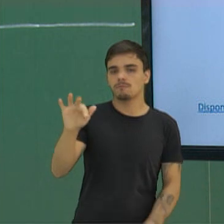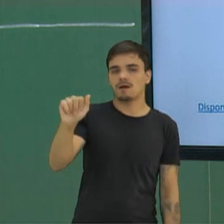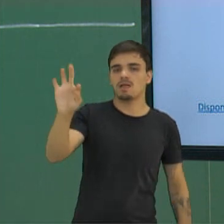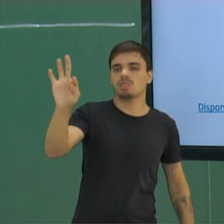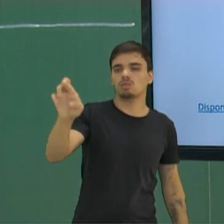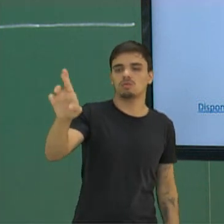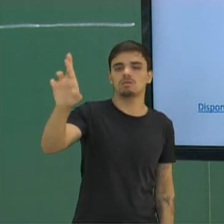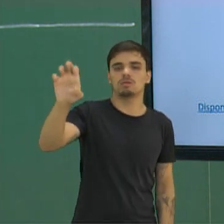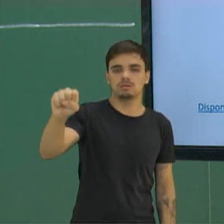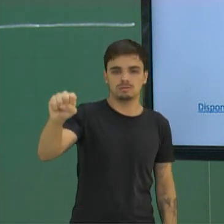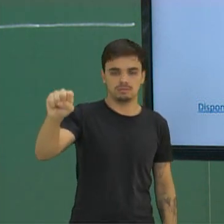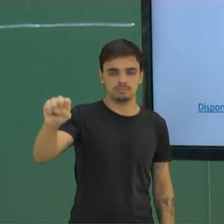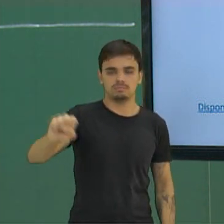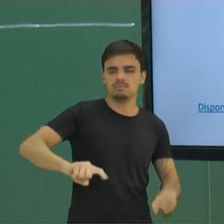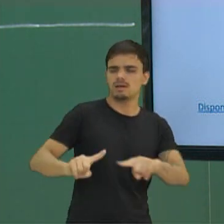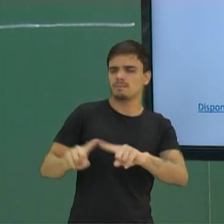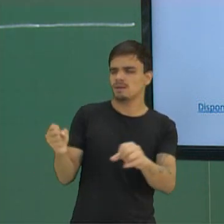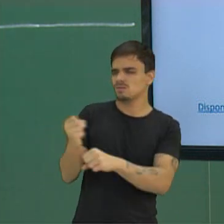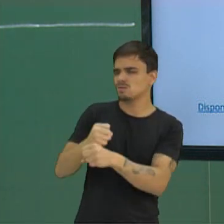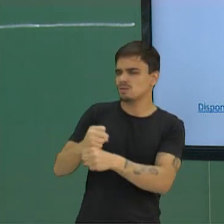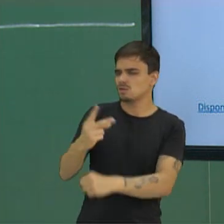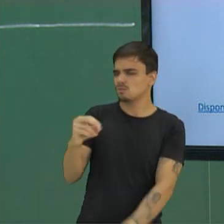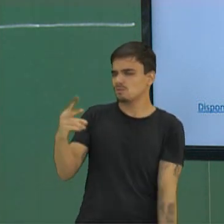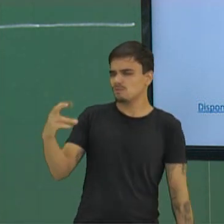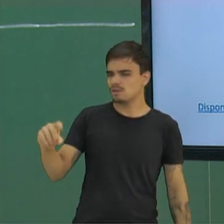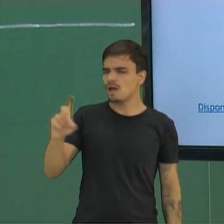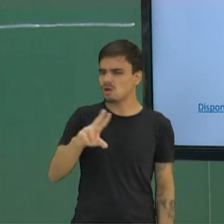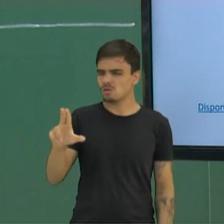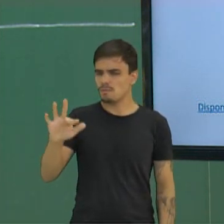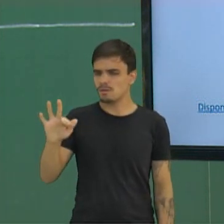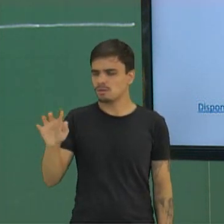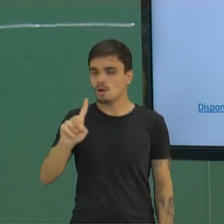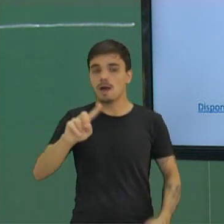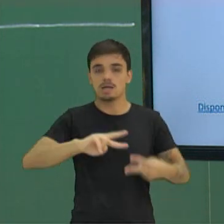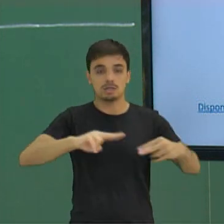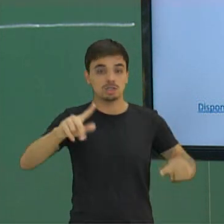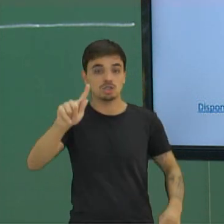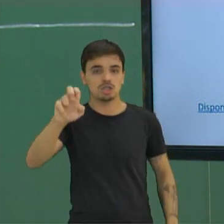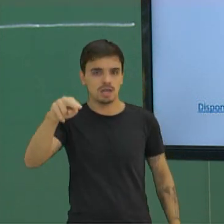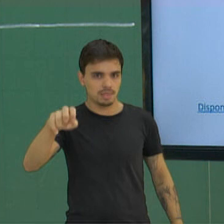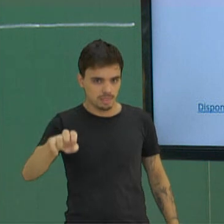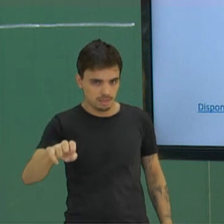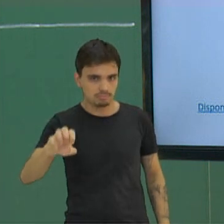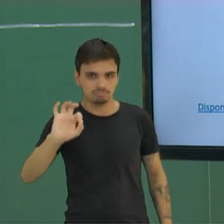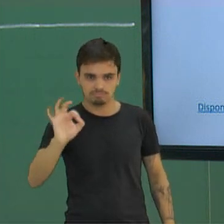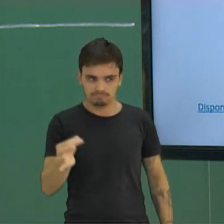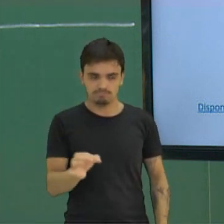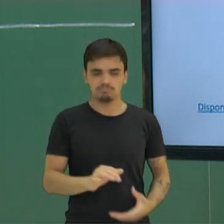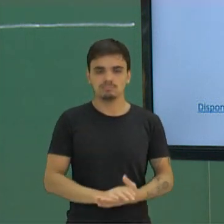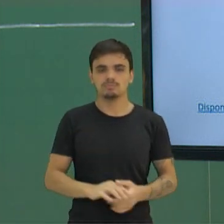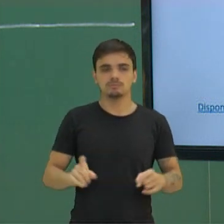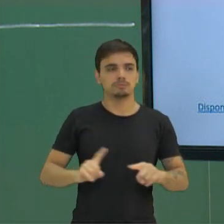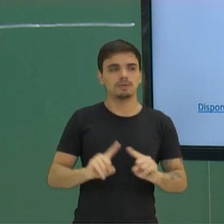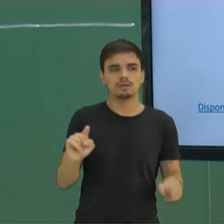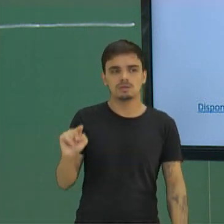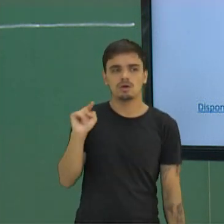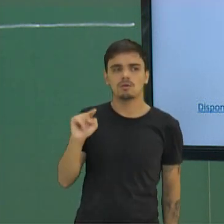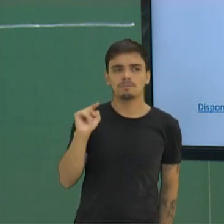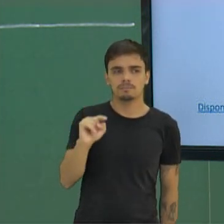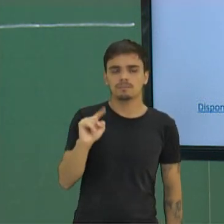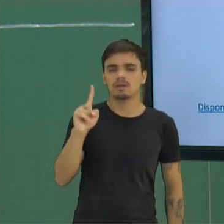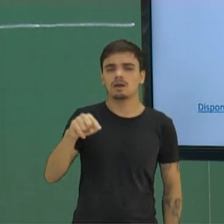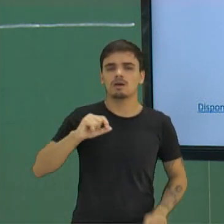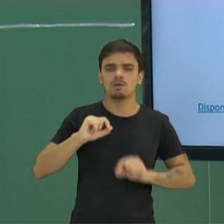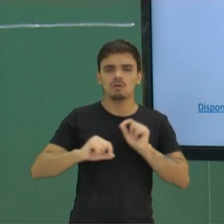os fatores a dor no ano 2020 a gente chama de fatores não me chama de higiene Tá certo esses fatores